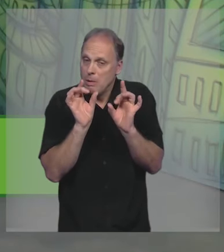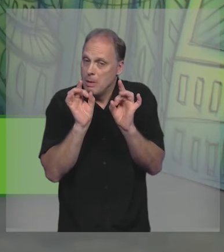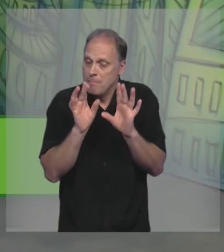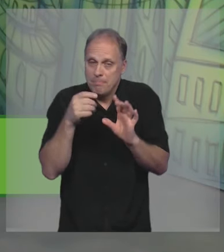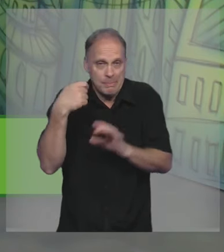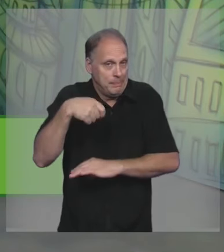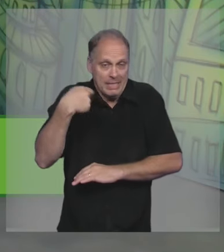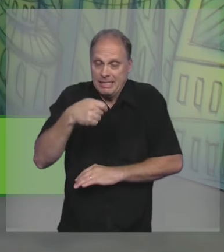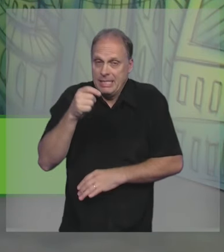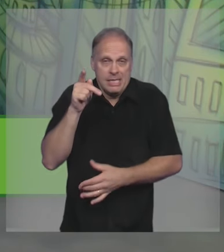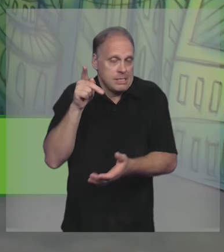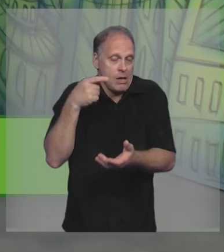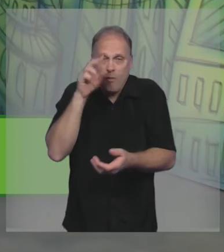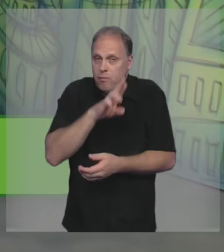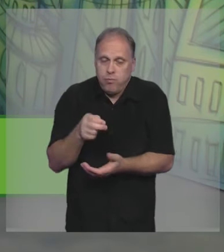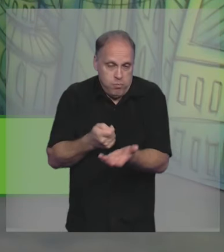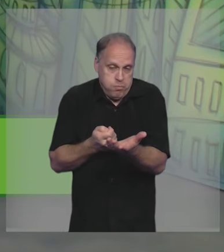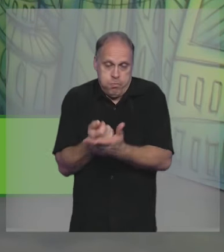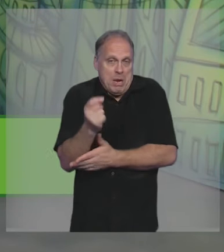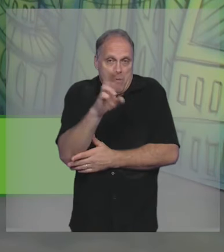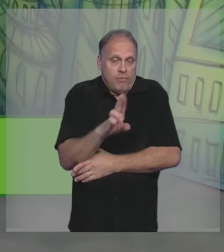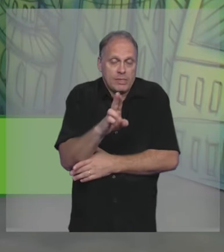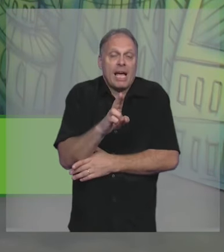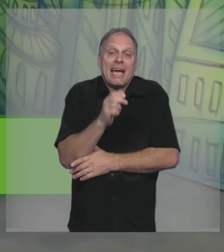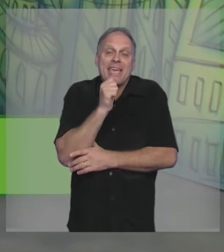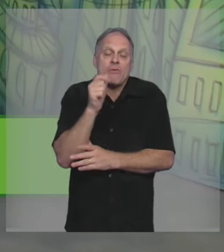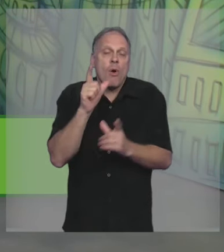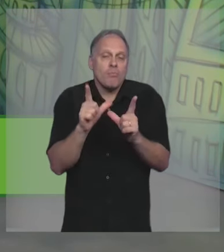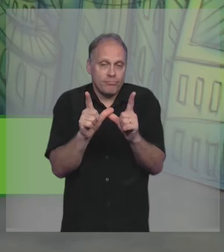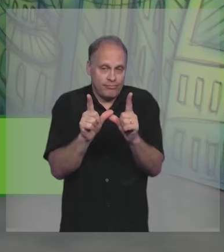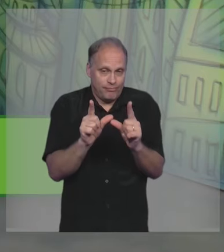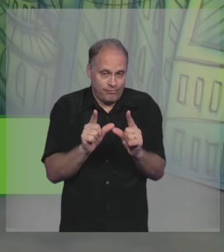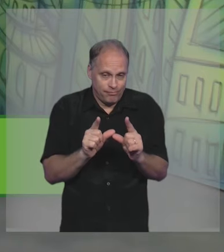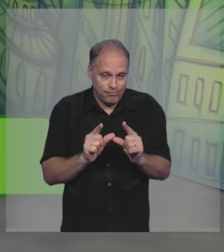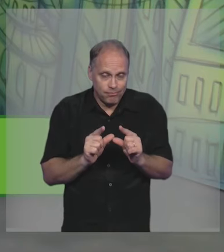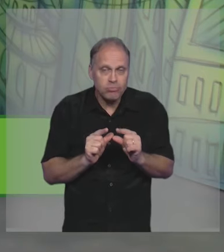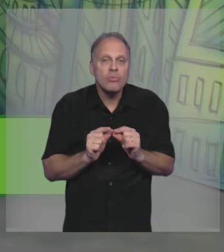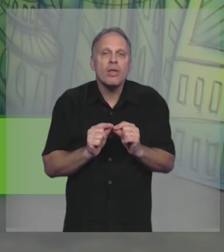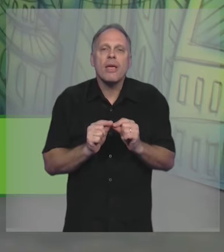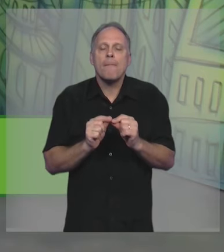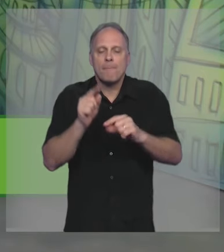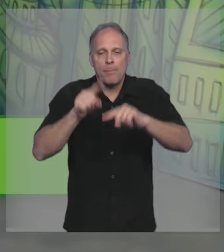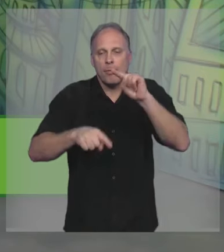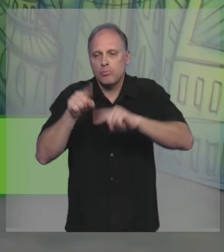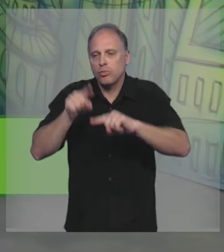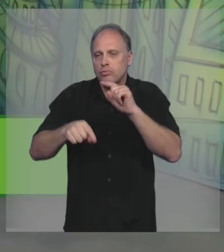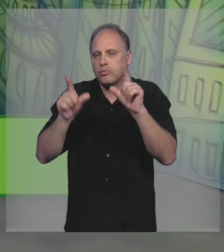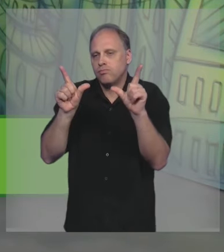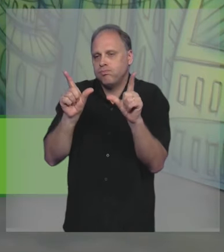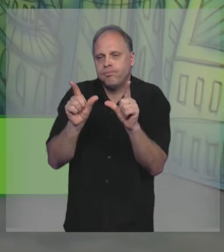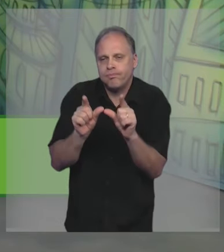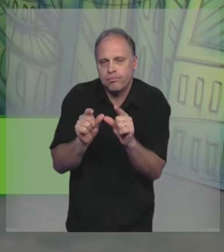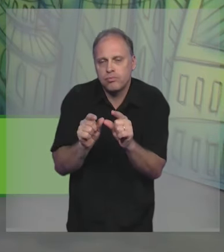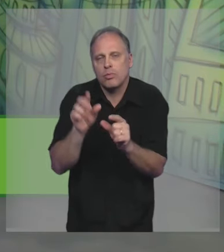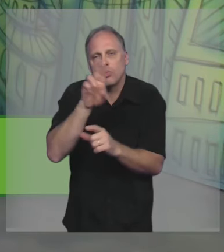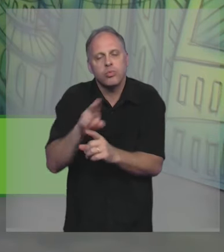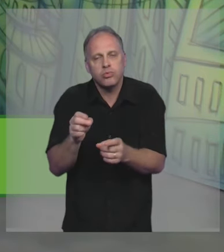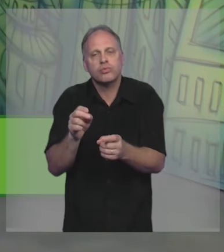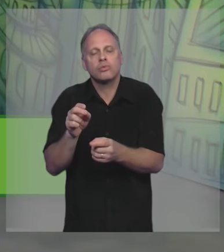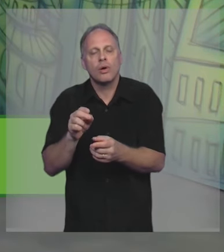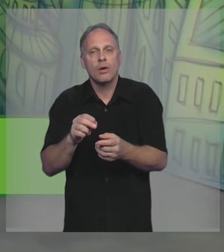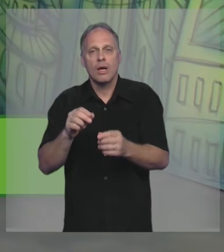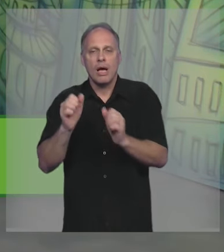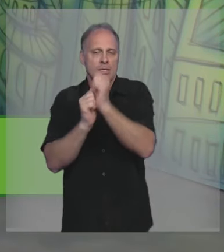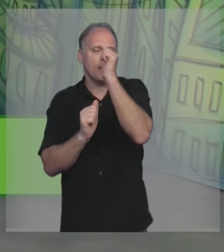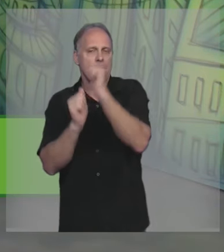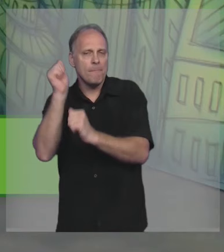básico. Consequentemente, tá? Como tu diminui muito a demanda por vários produtos, né? As indústrias, o